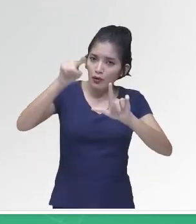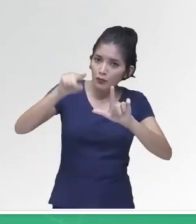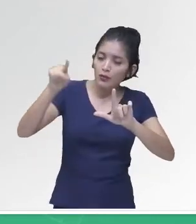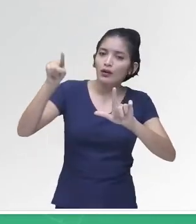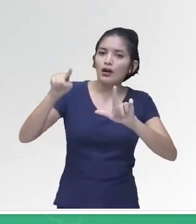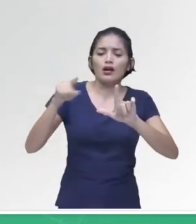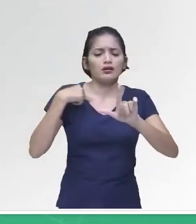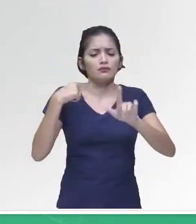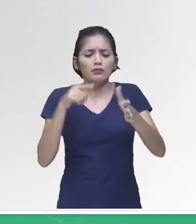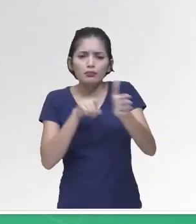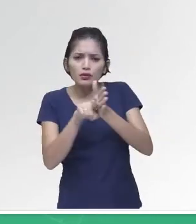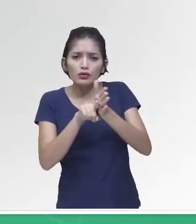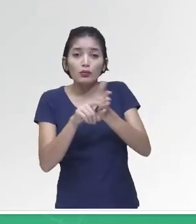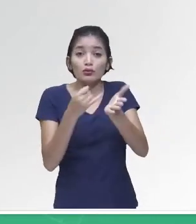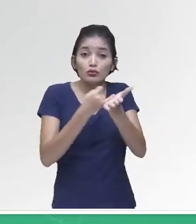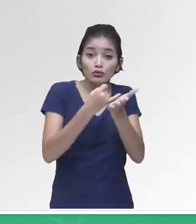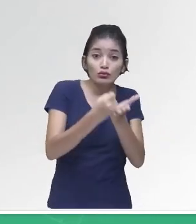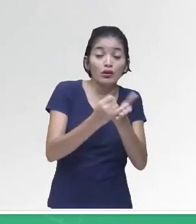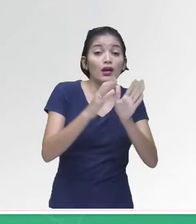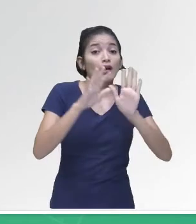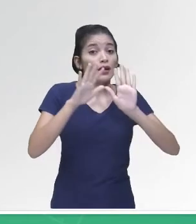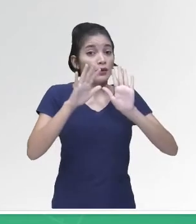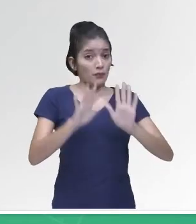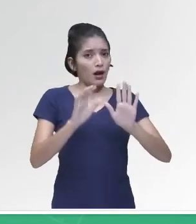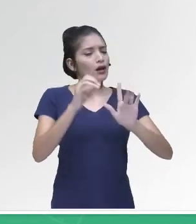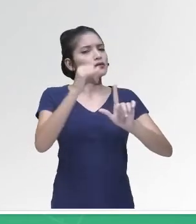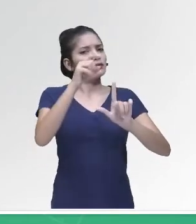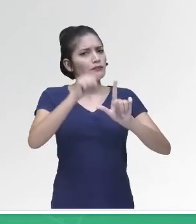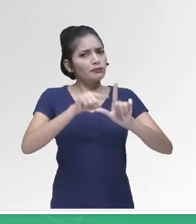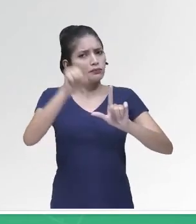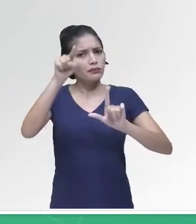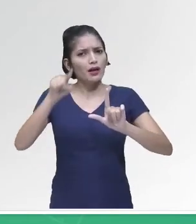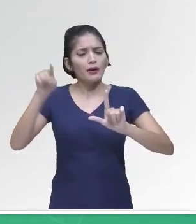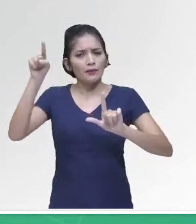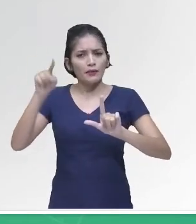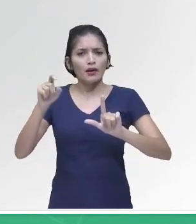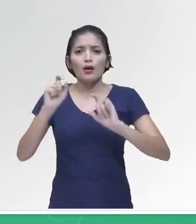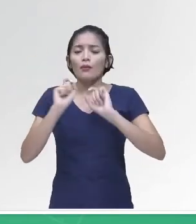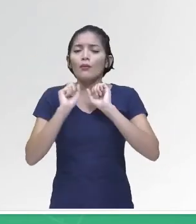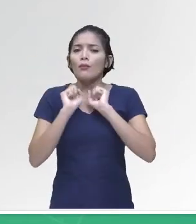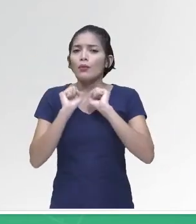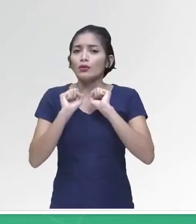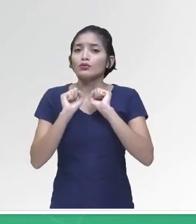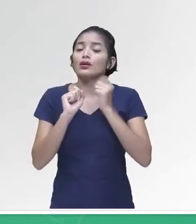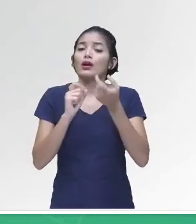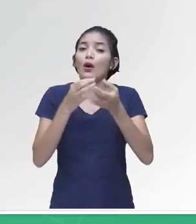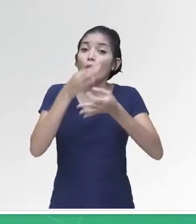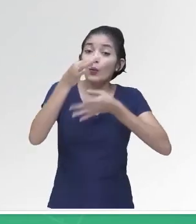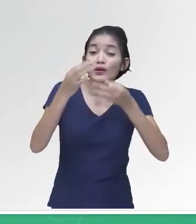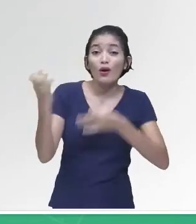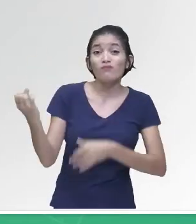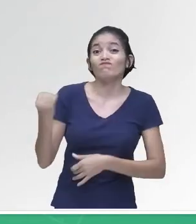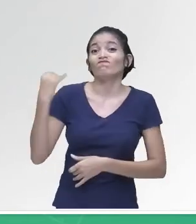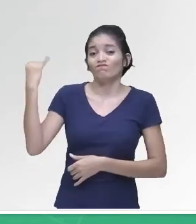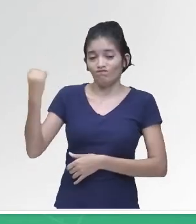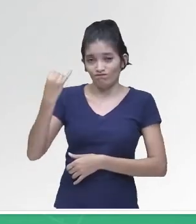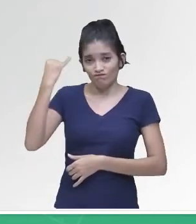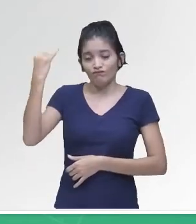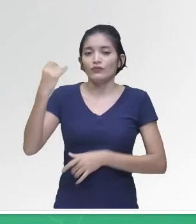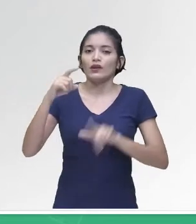posso introduzir, mas o dado estatístico também pode ser um importante argumento. Dado